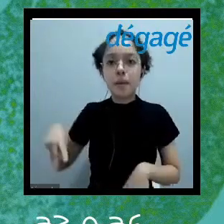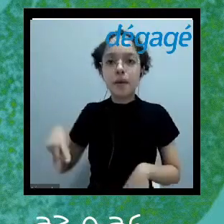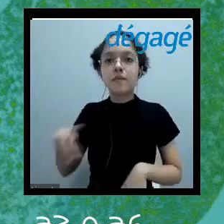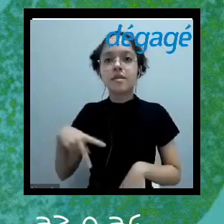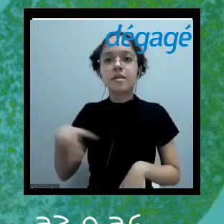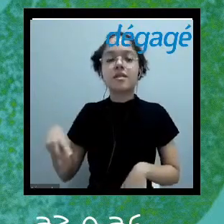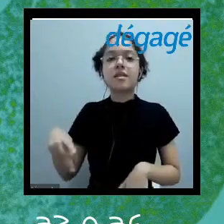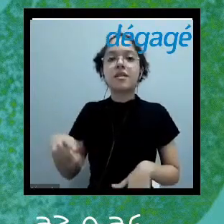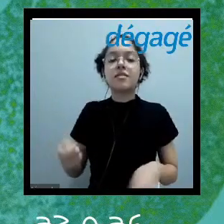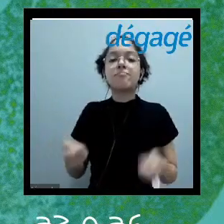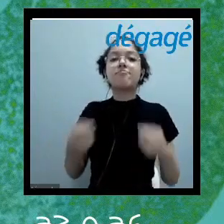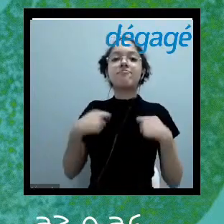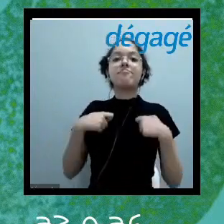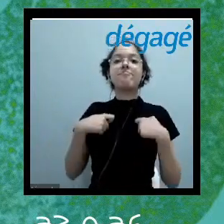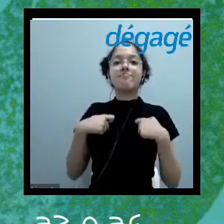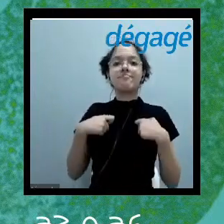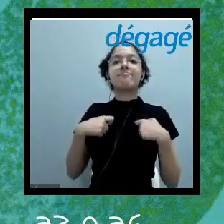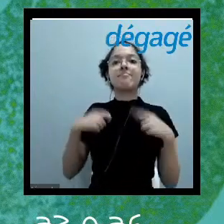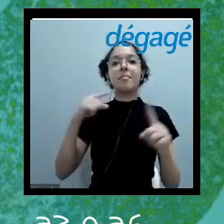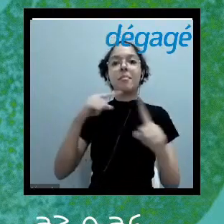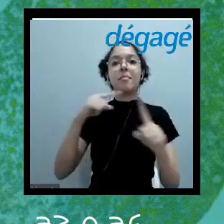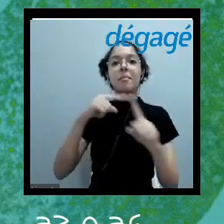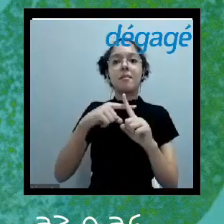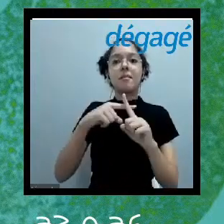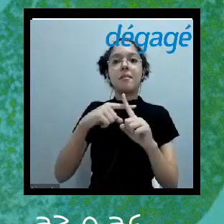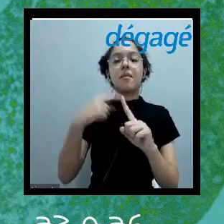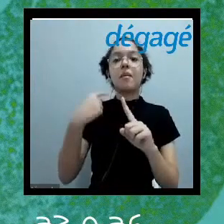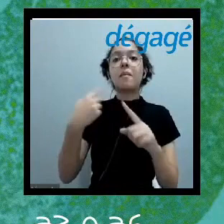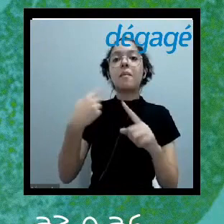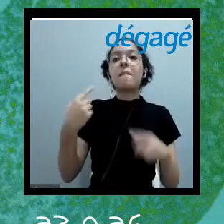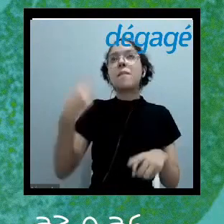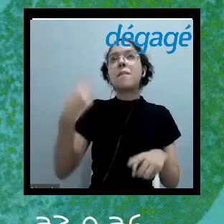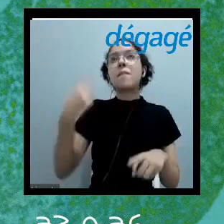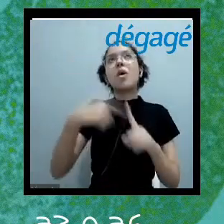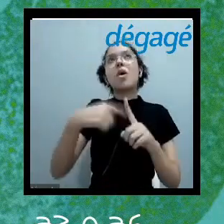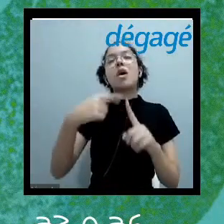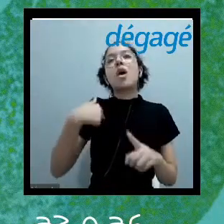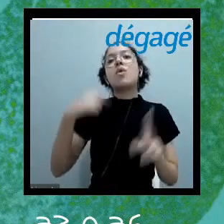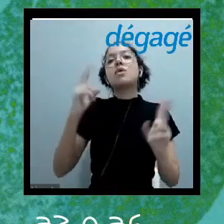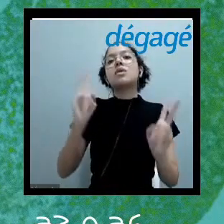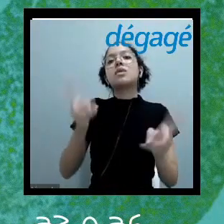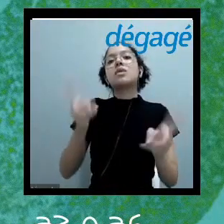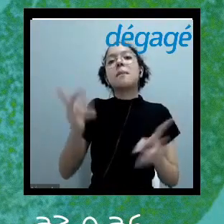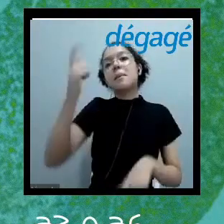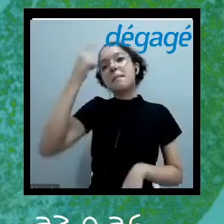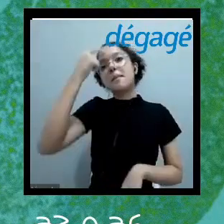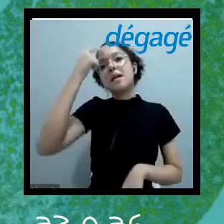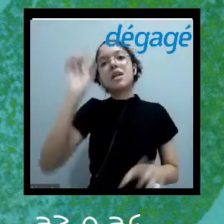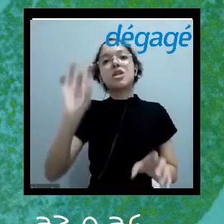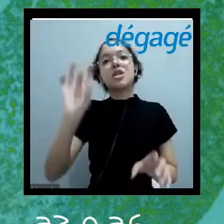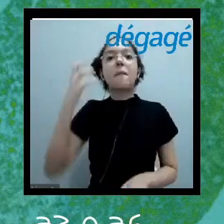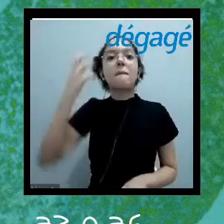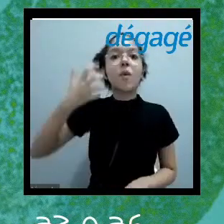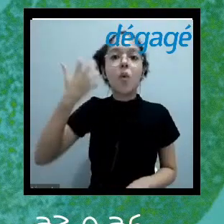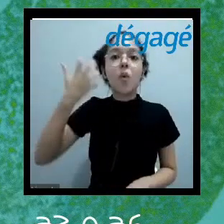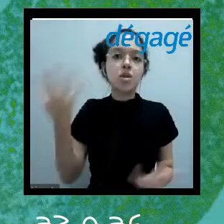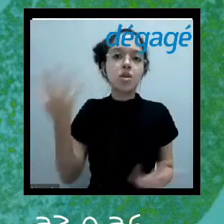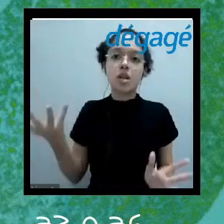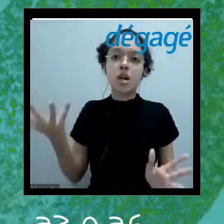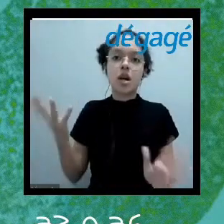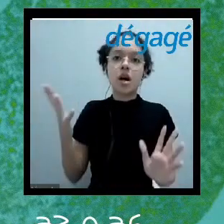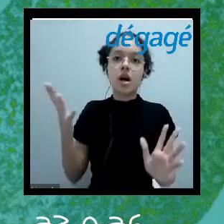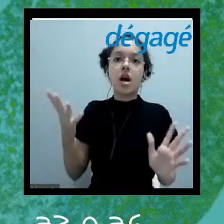né? Eu tinha só a arte invisível, né, ali comigo, né? Eu quero também colocar o teatro. Ele